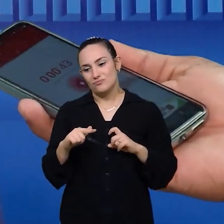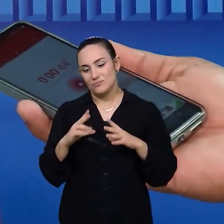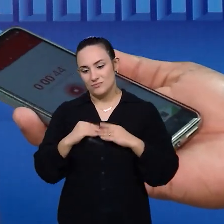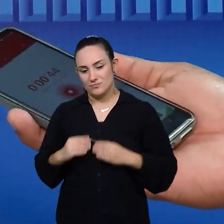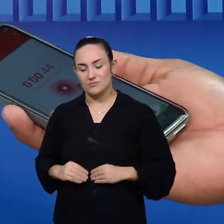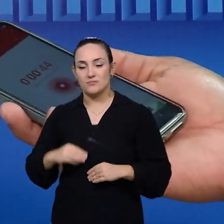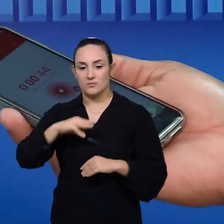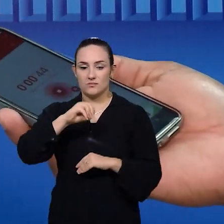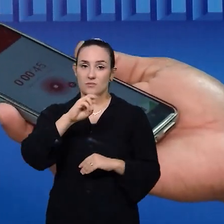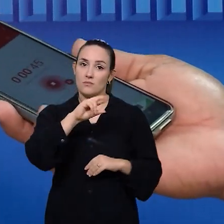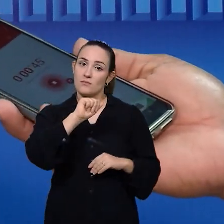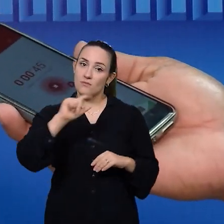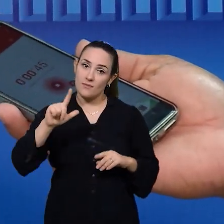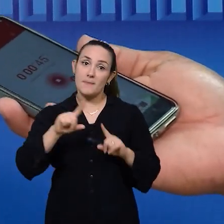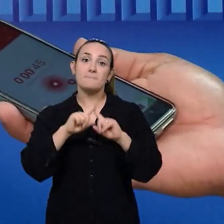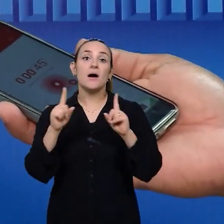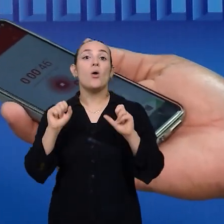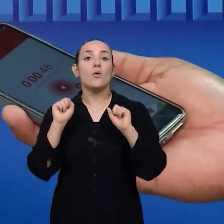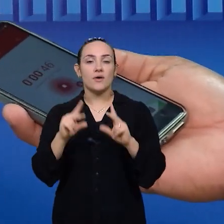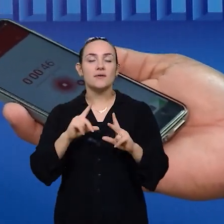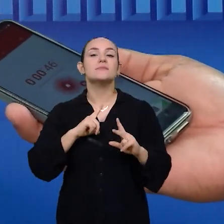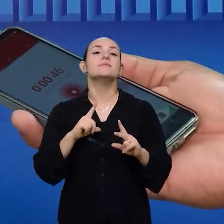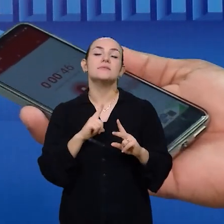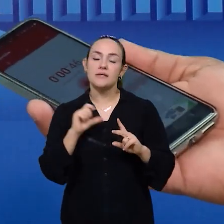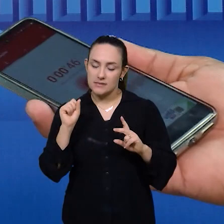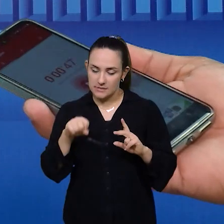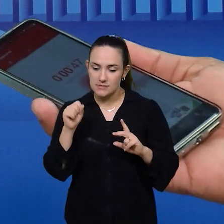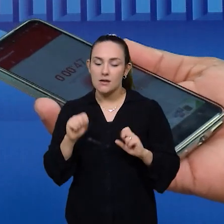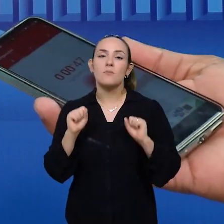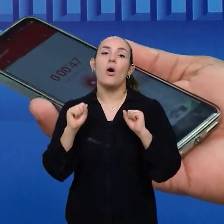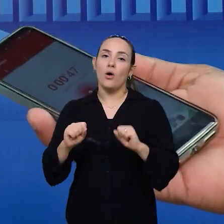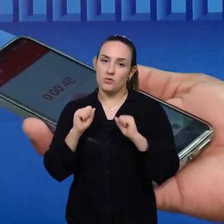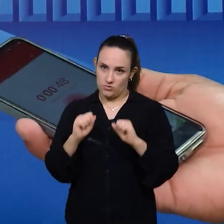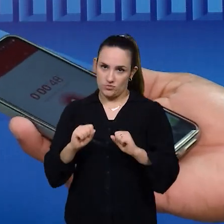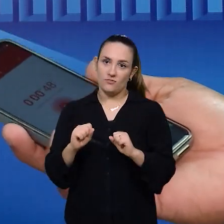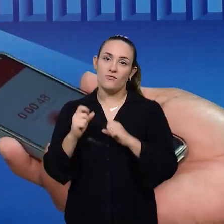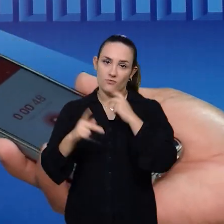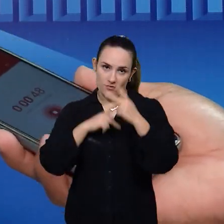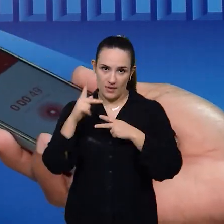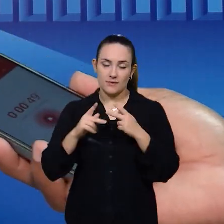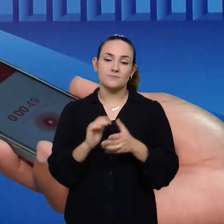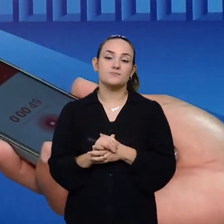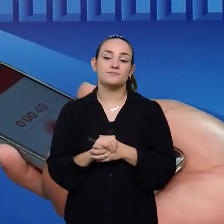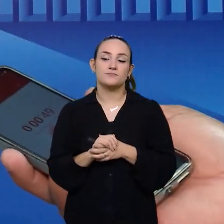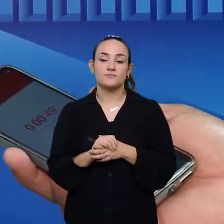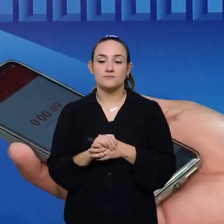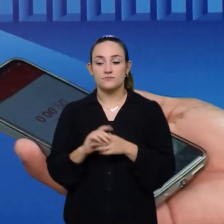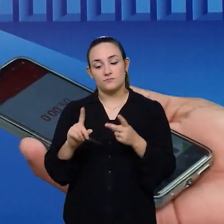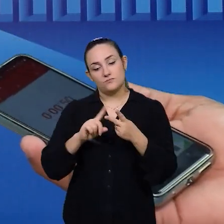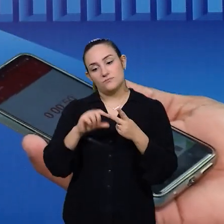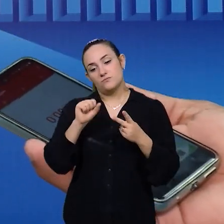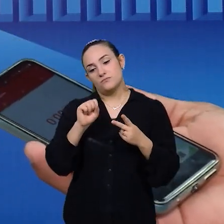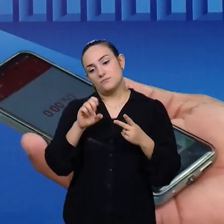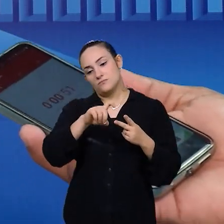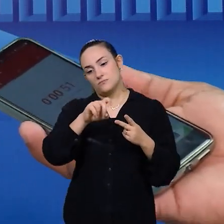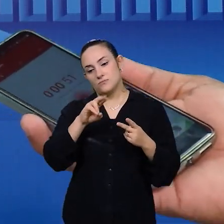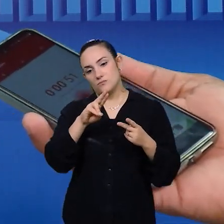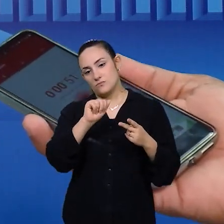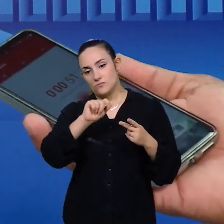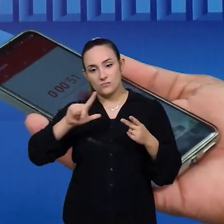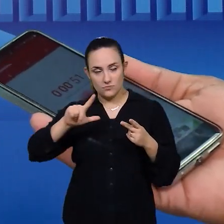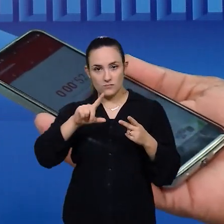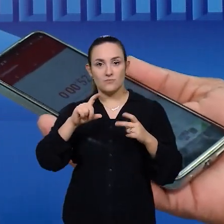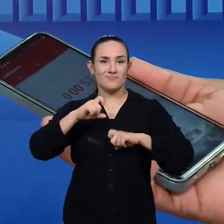a tipificação do assédio moral. Mas nós temos tipos penais que podem também tratar do moral. O